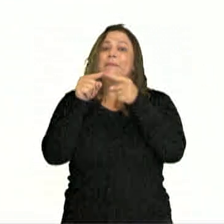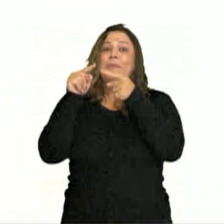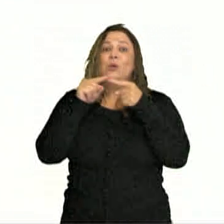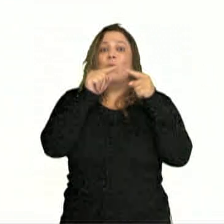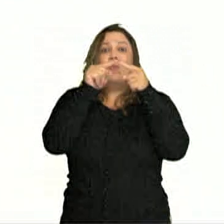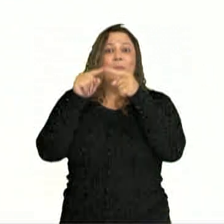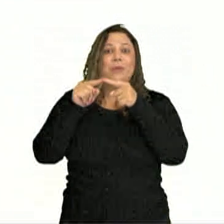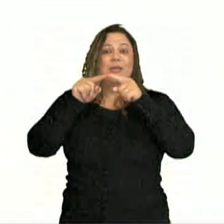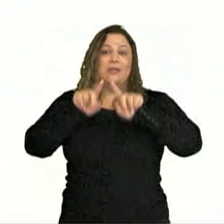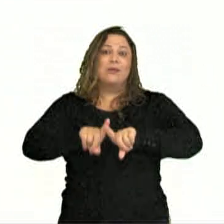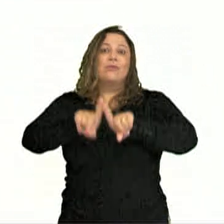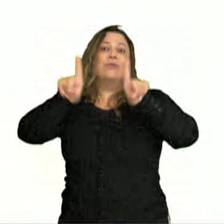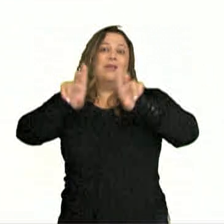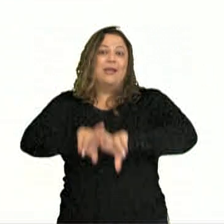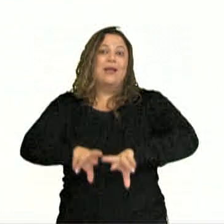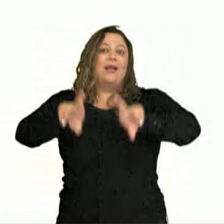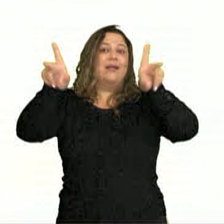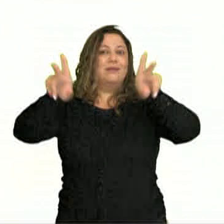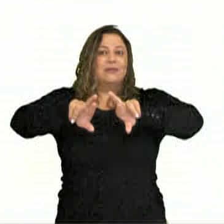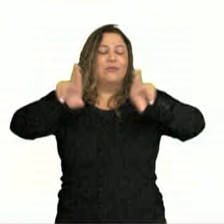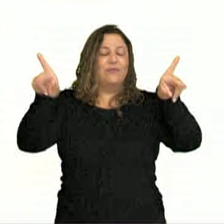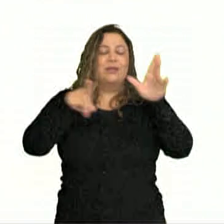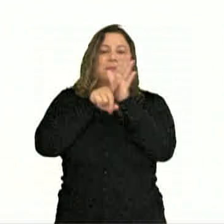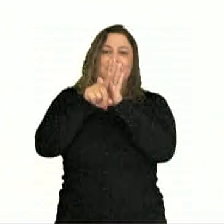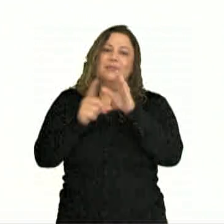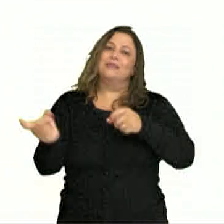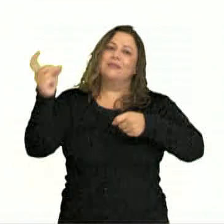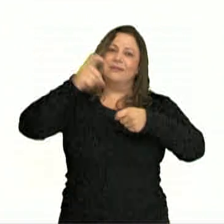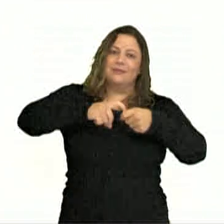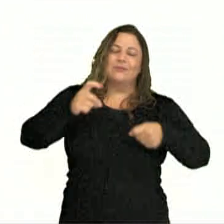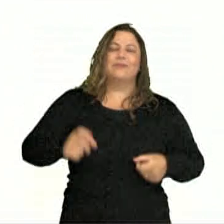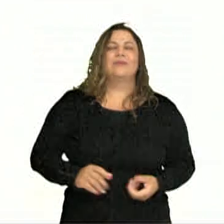que as distancia. Pesquise e eu já volto.